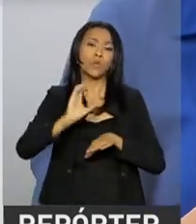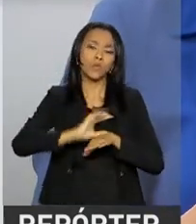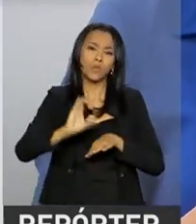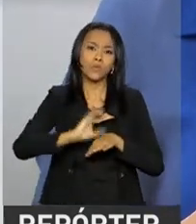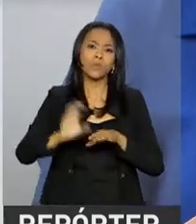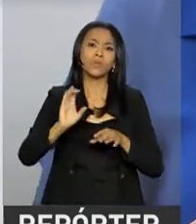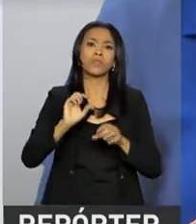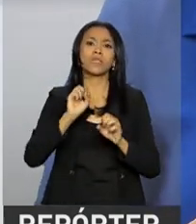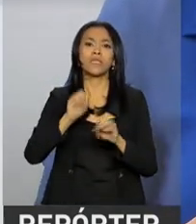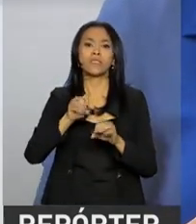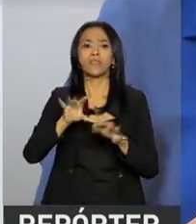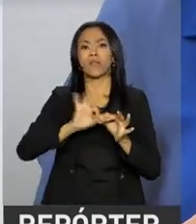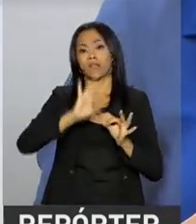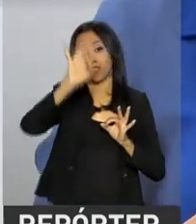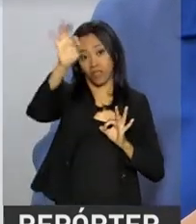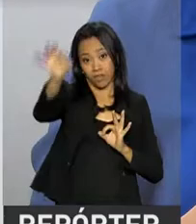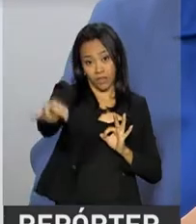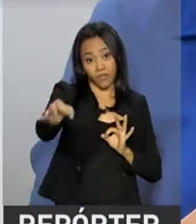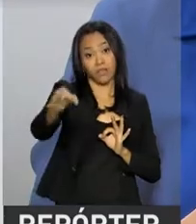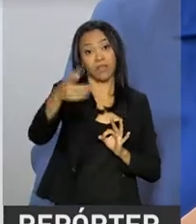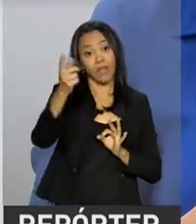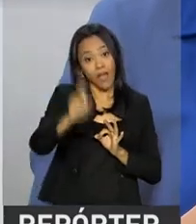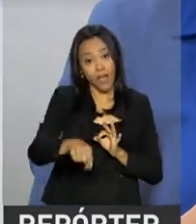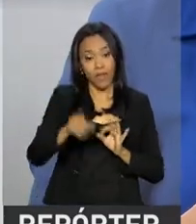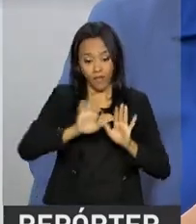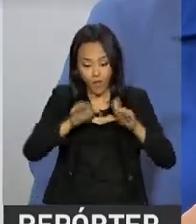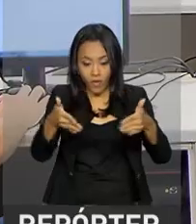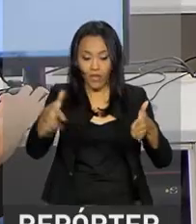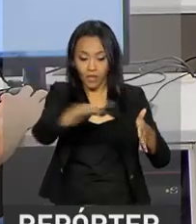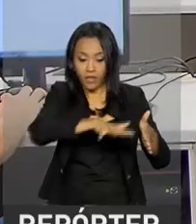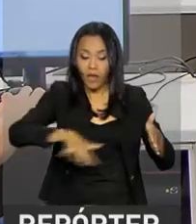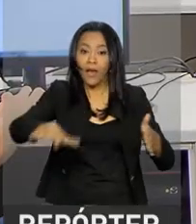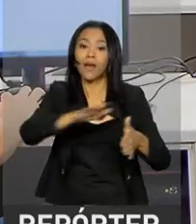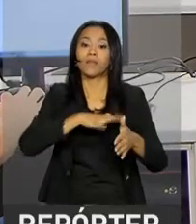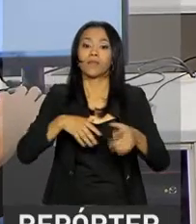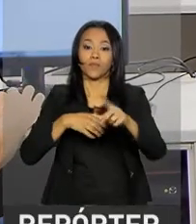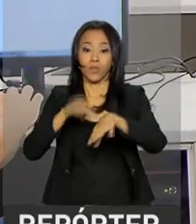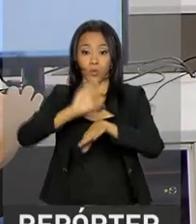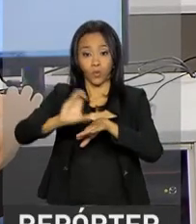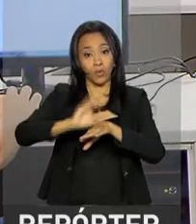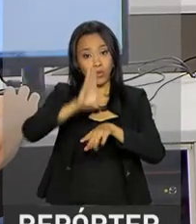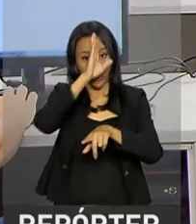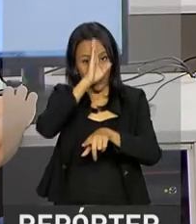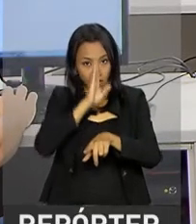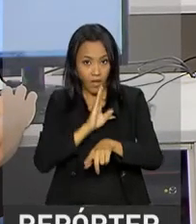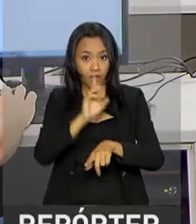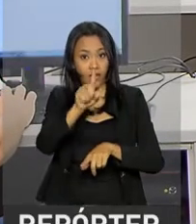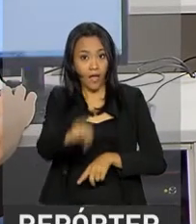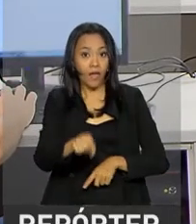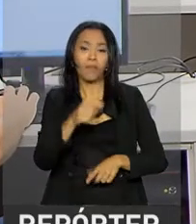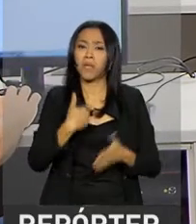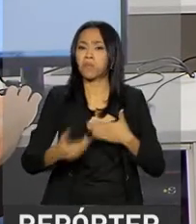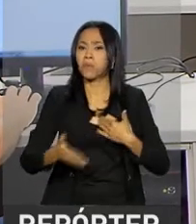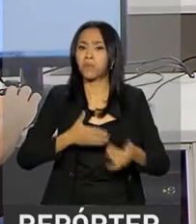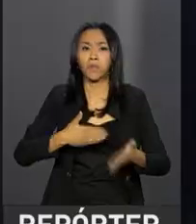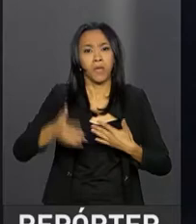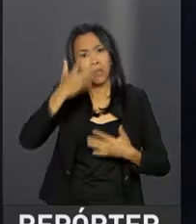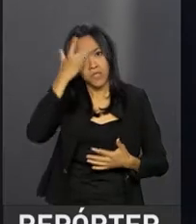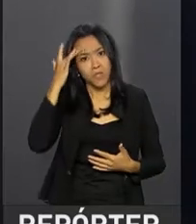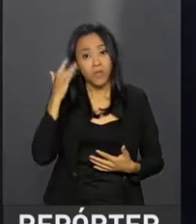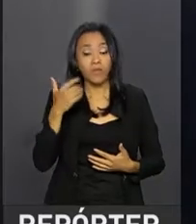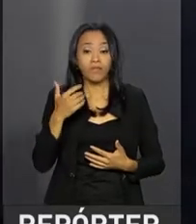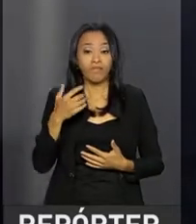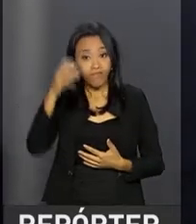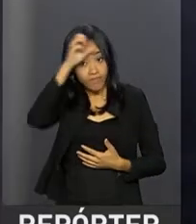ensino a distância dedicados ao setor os cursos gratuitos são indicados para qualquer pessoa que queira